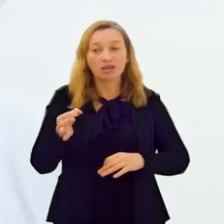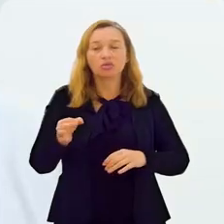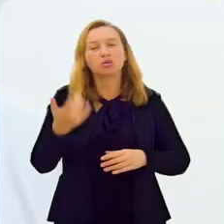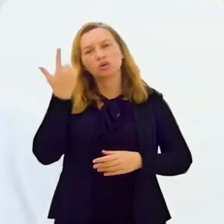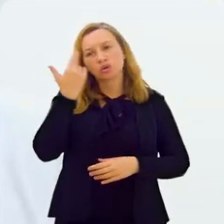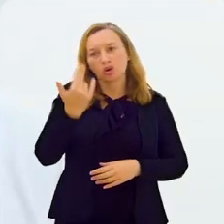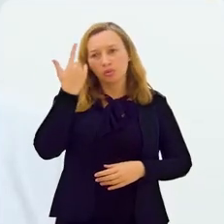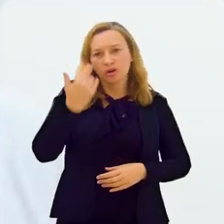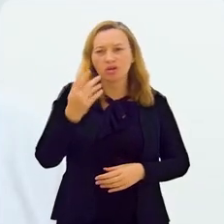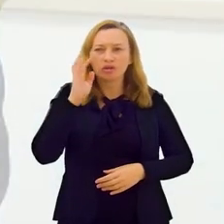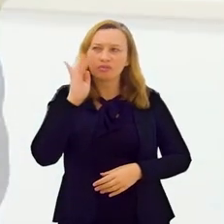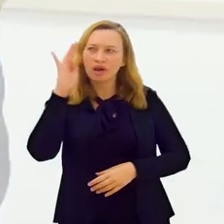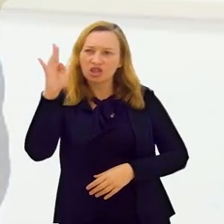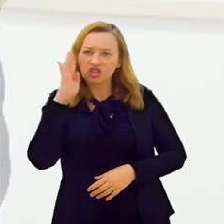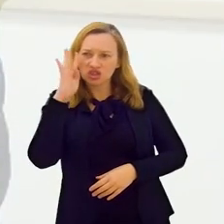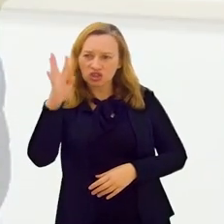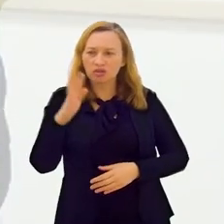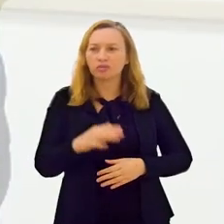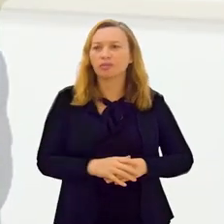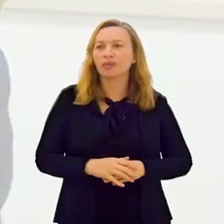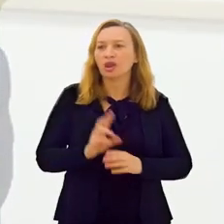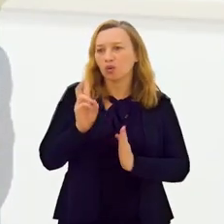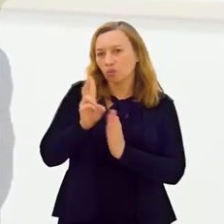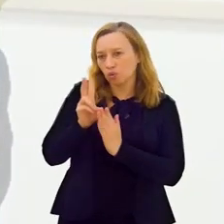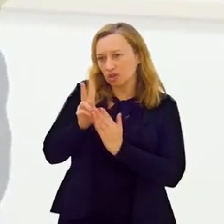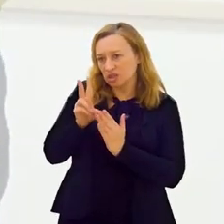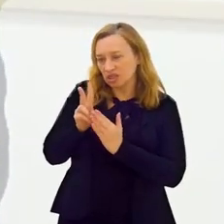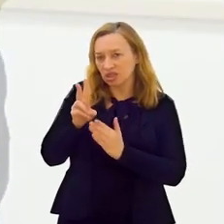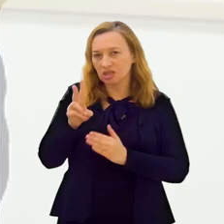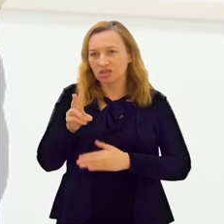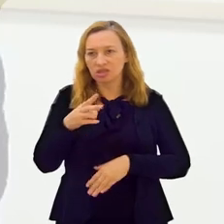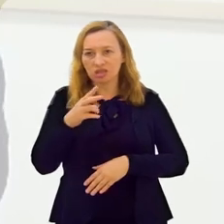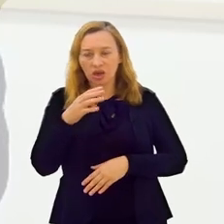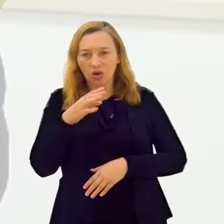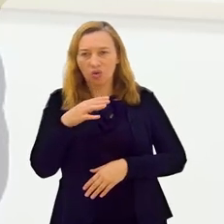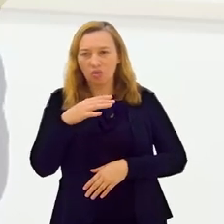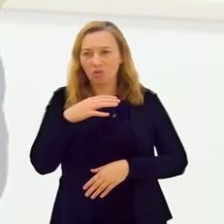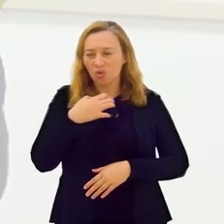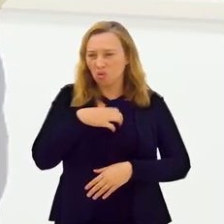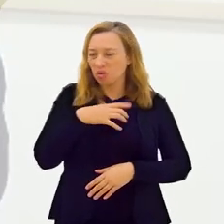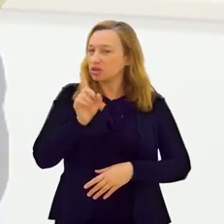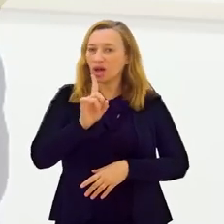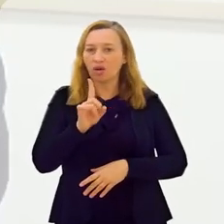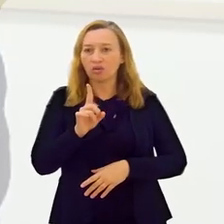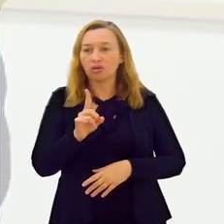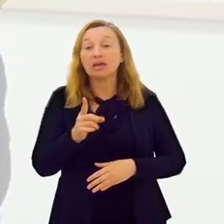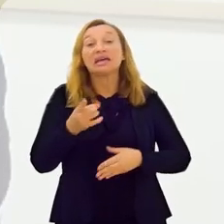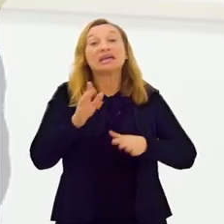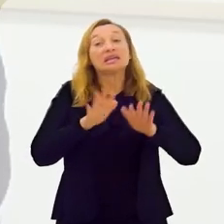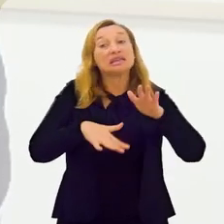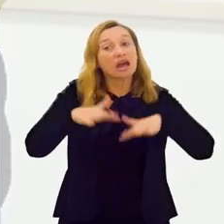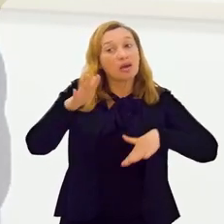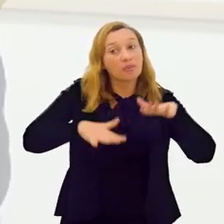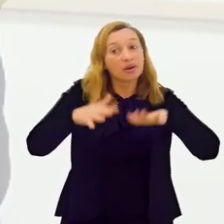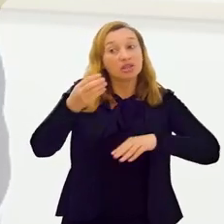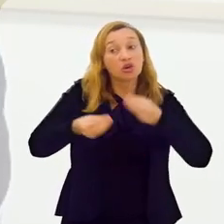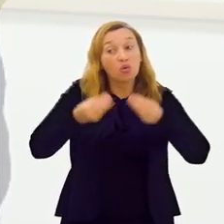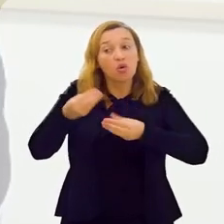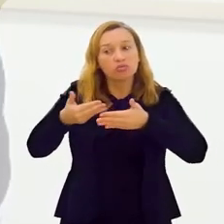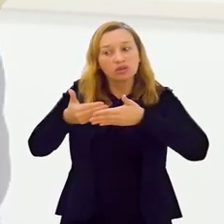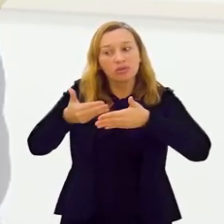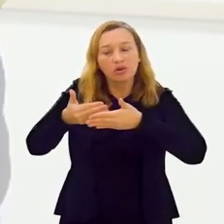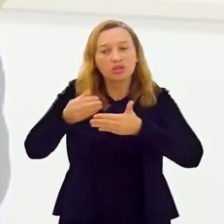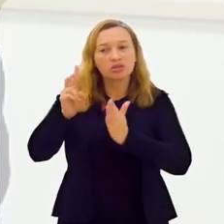pousada. Isso é um aspecto. Normalmente, imagino que os índios são muito arredios, né? Mas não são. Depende de